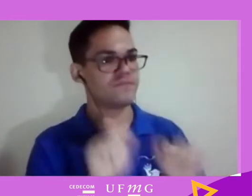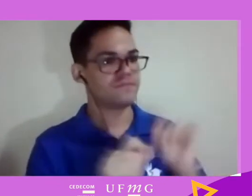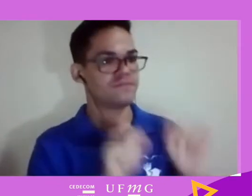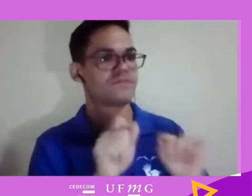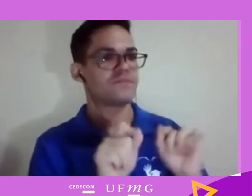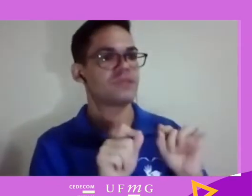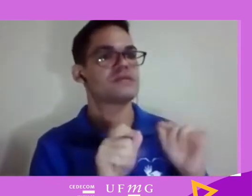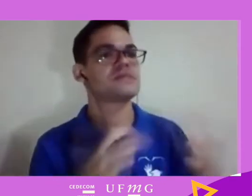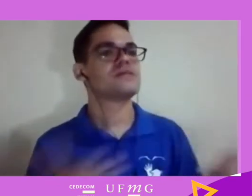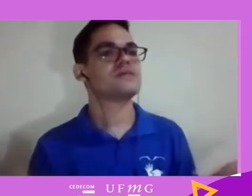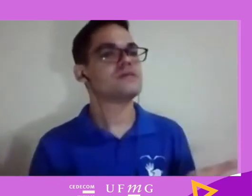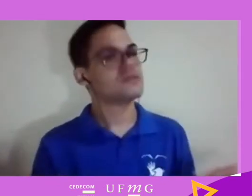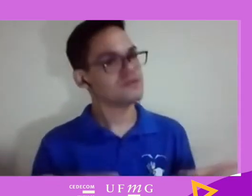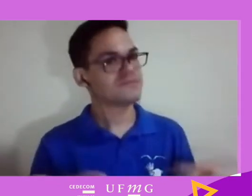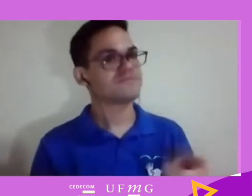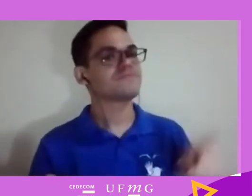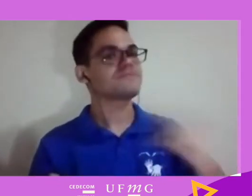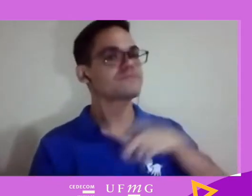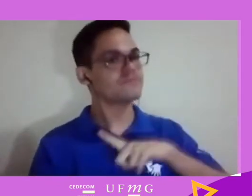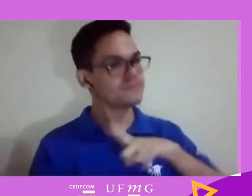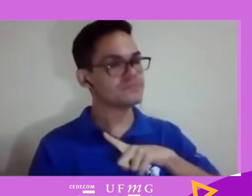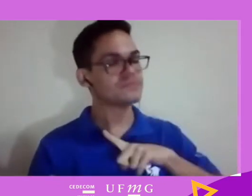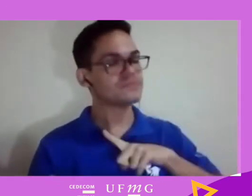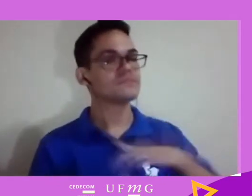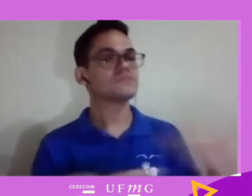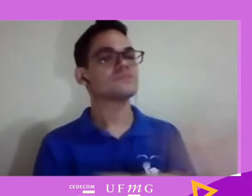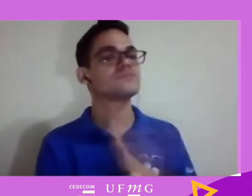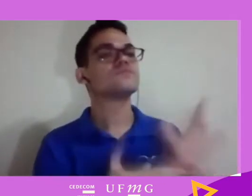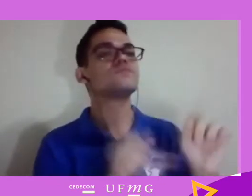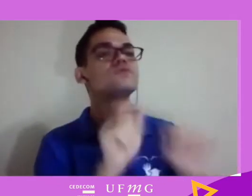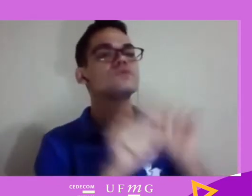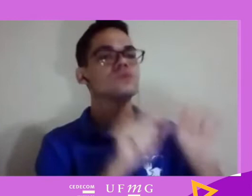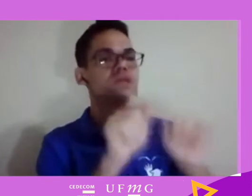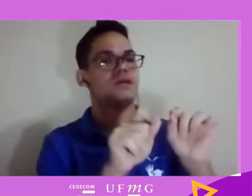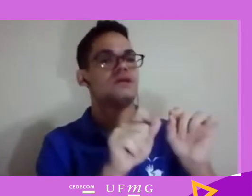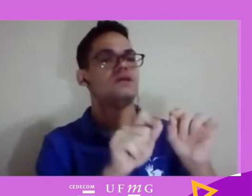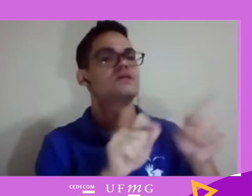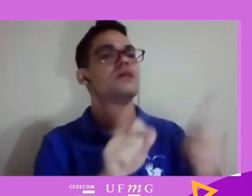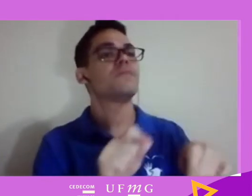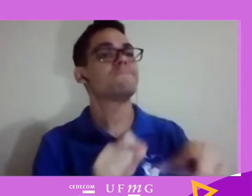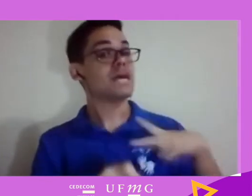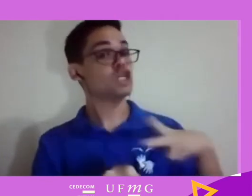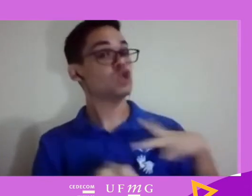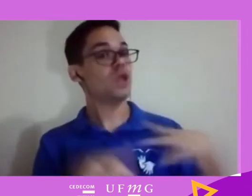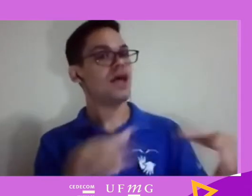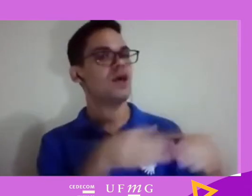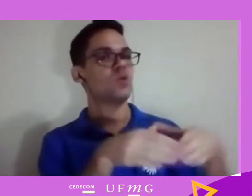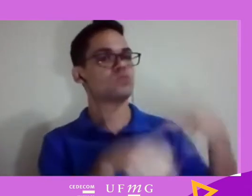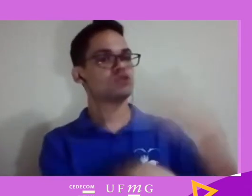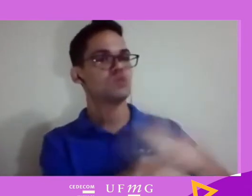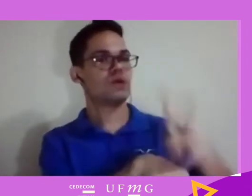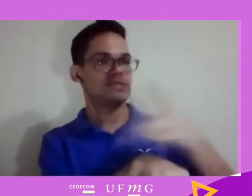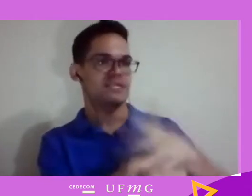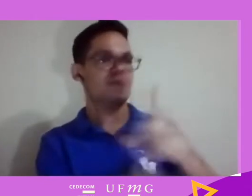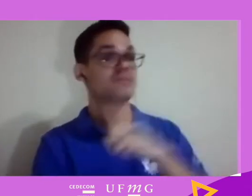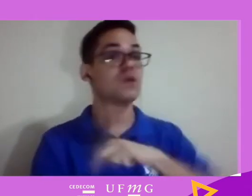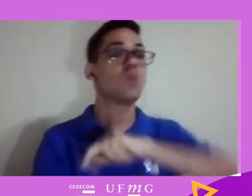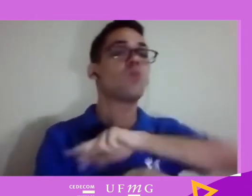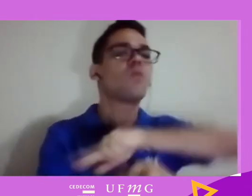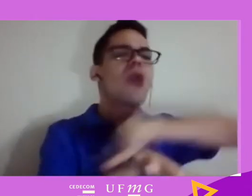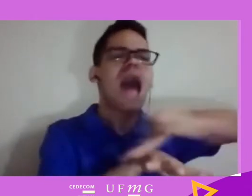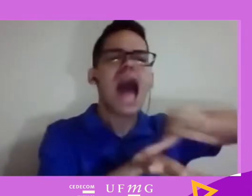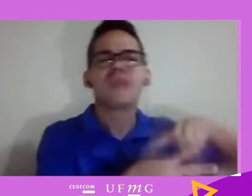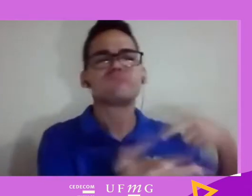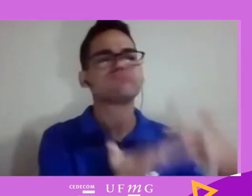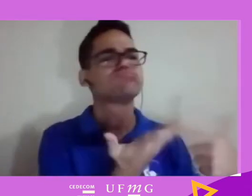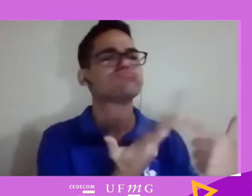lado e a vida real do outro. A nossa vida é atravessada por esses ambientes mediatizados. Então, quantos grupos privados de WhatsApp cada